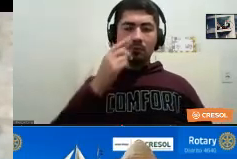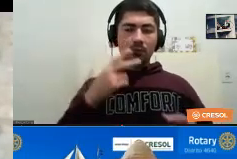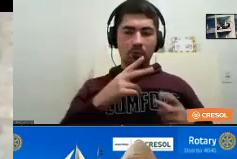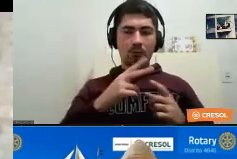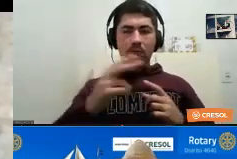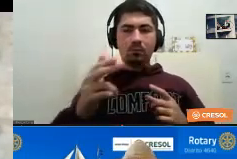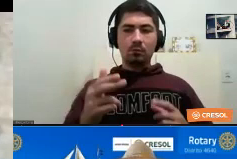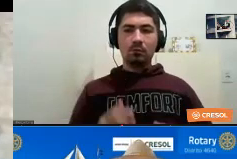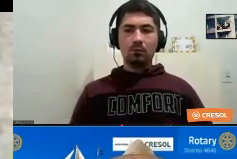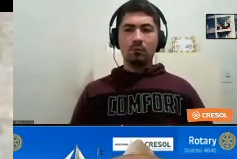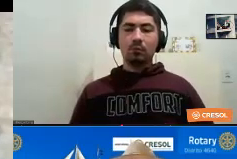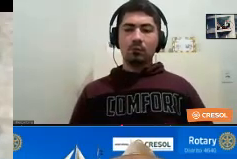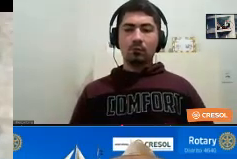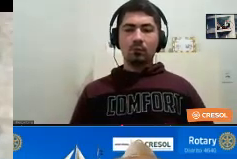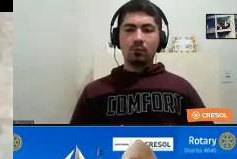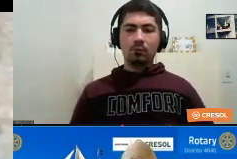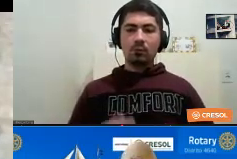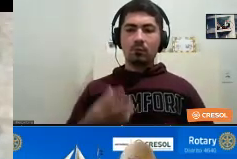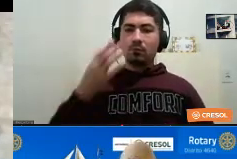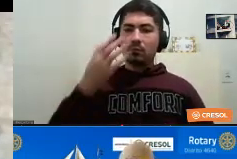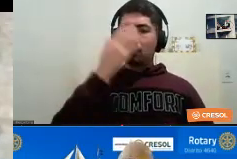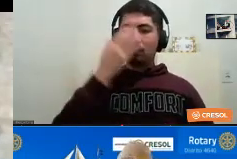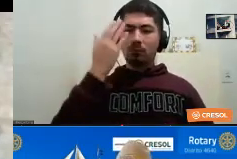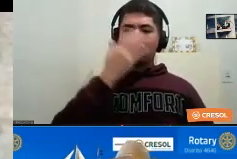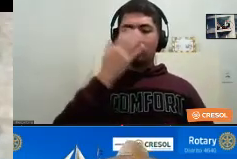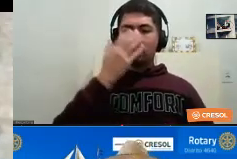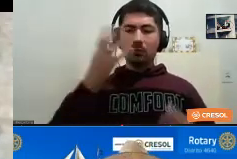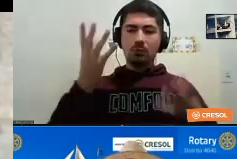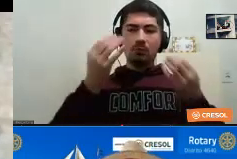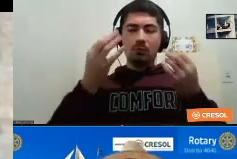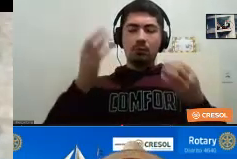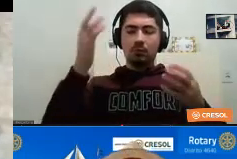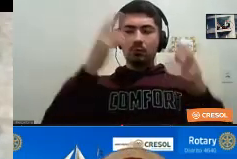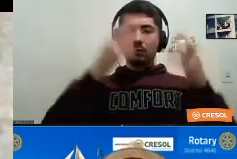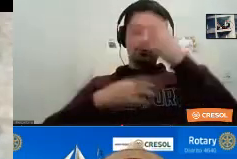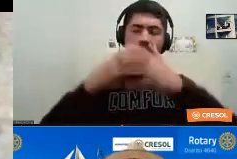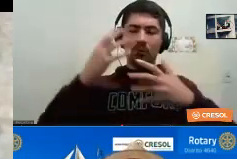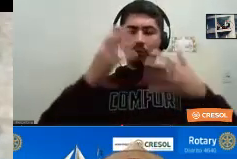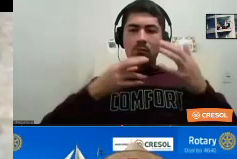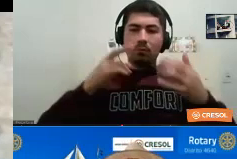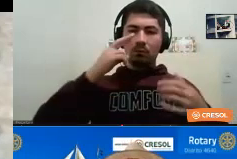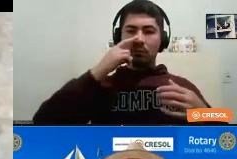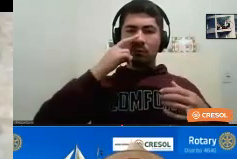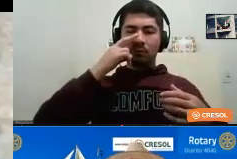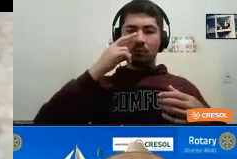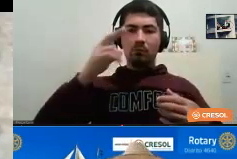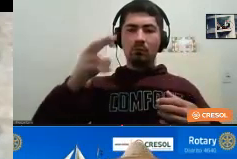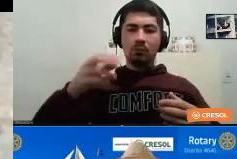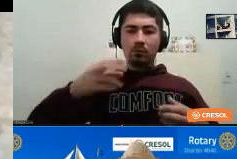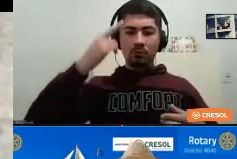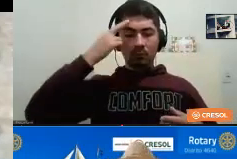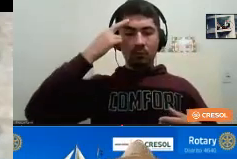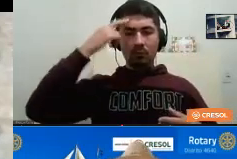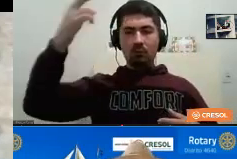salvar. Eu não estava enxergando direito. Muita fumaça em volta, mas eu consegui manter a liderança